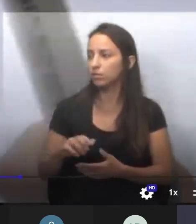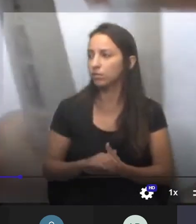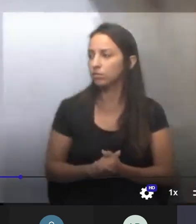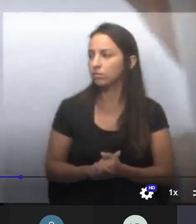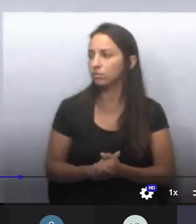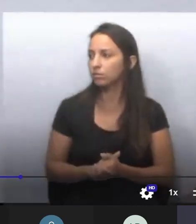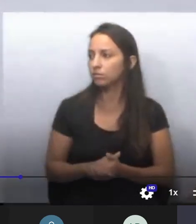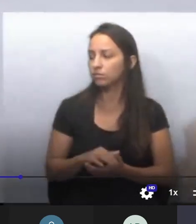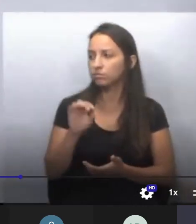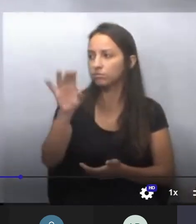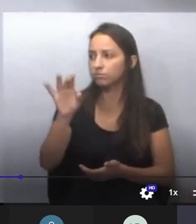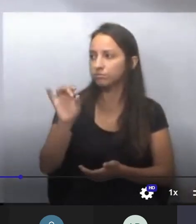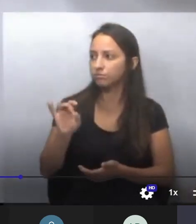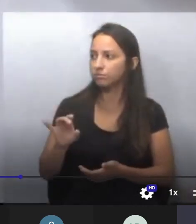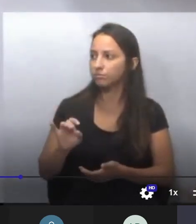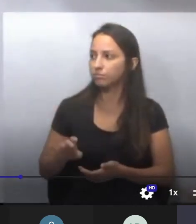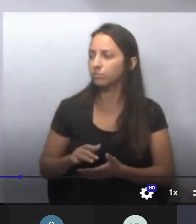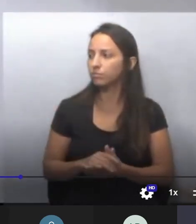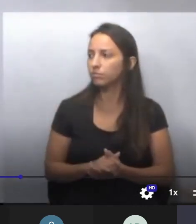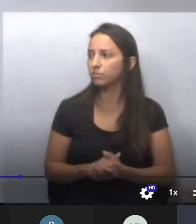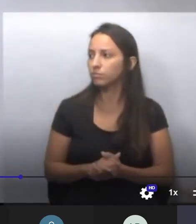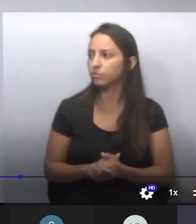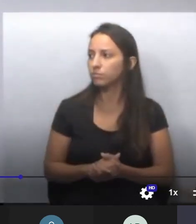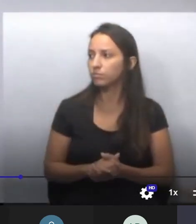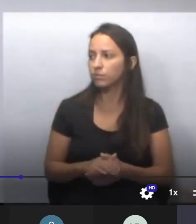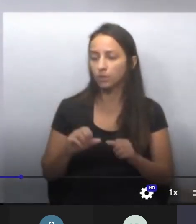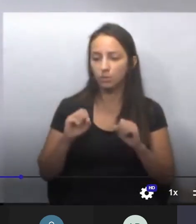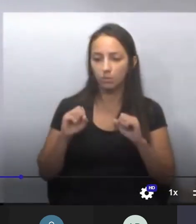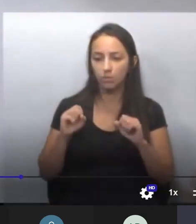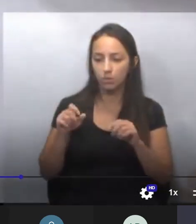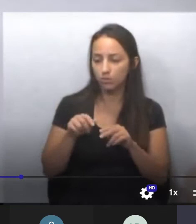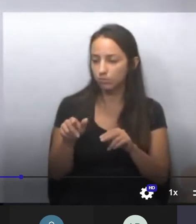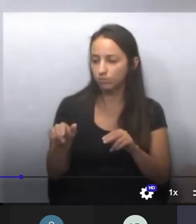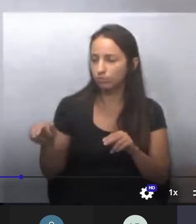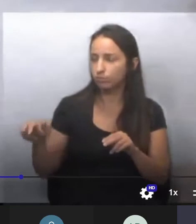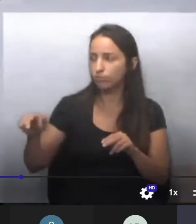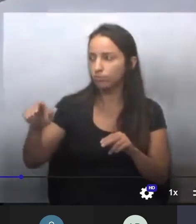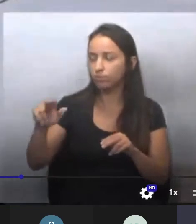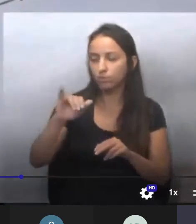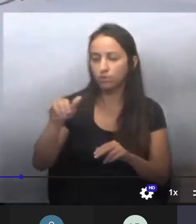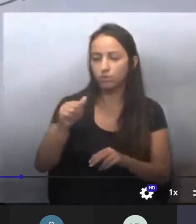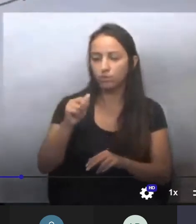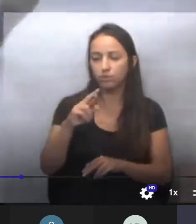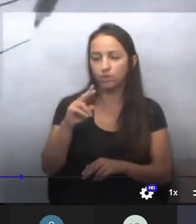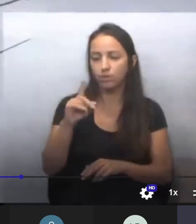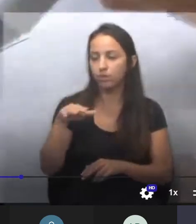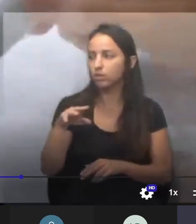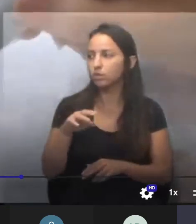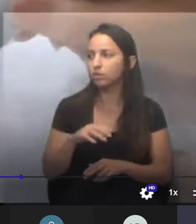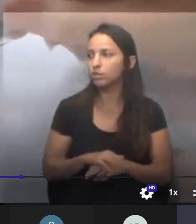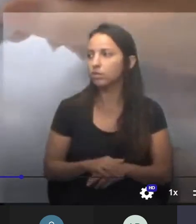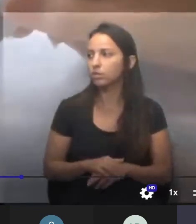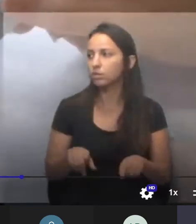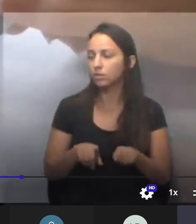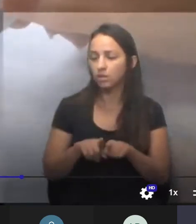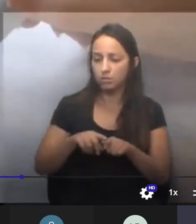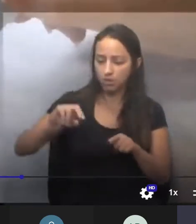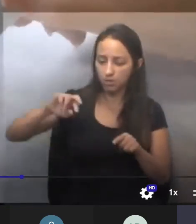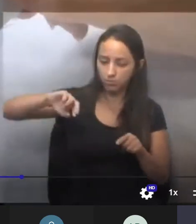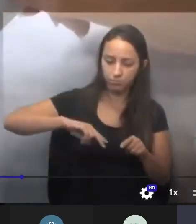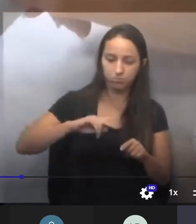E cada um com possibilidade de sair também para jardins e aos fundos a